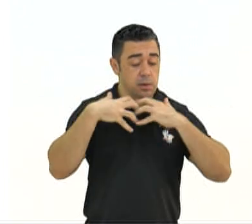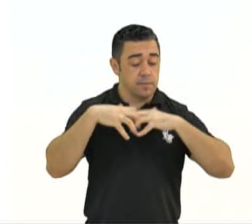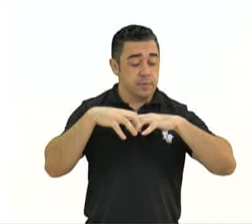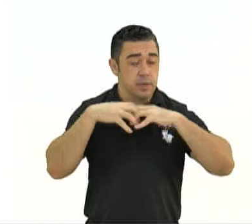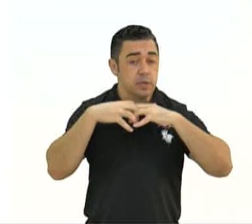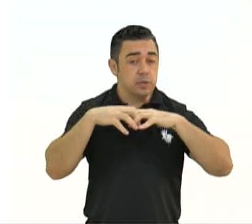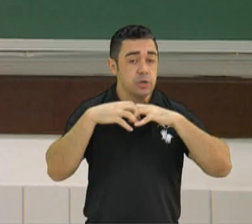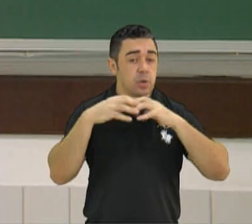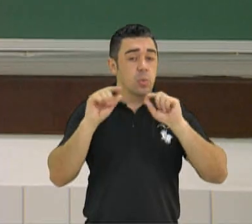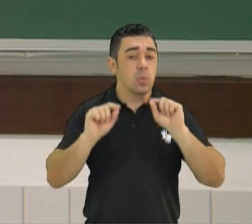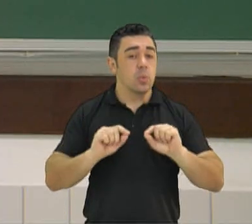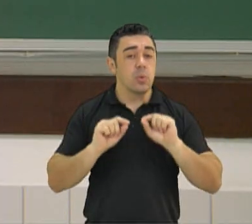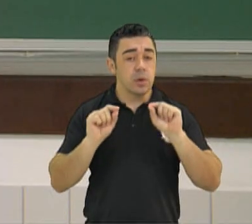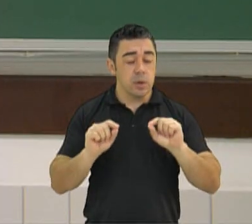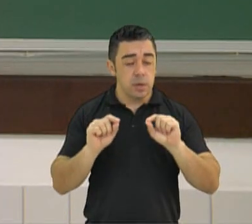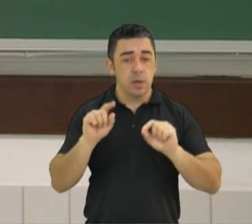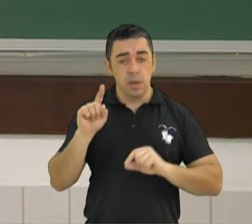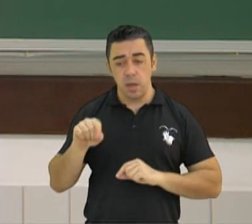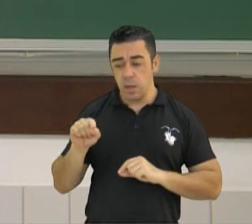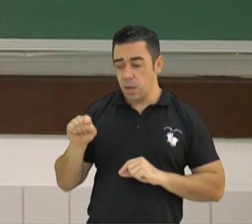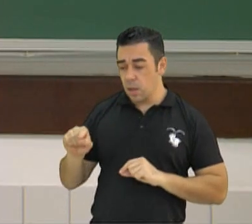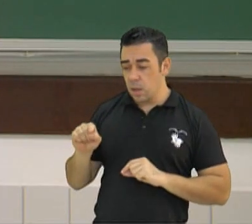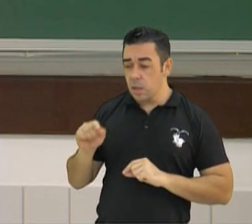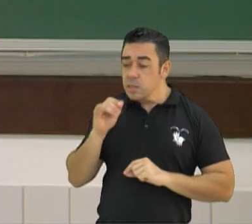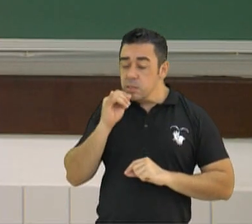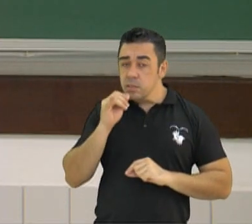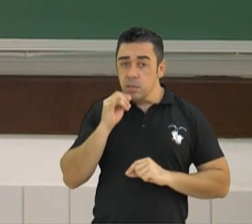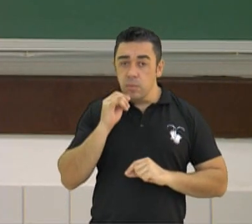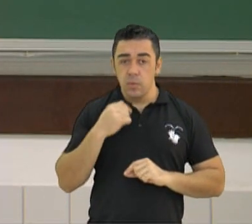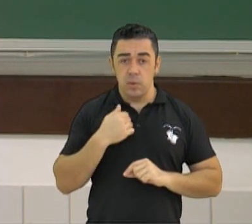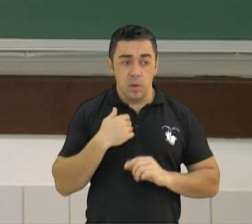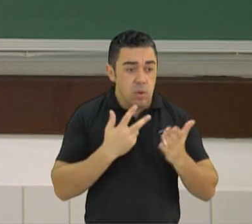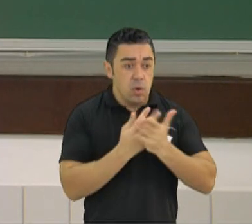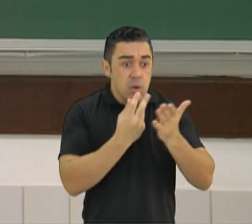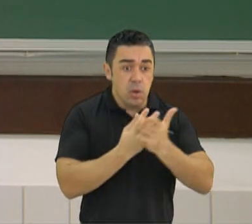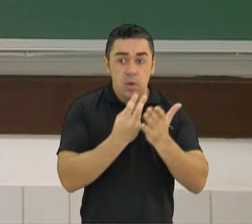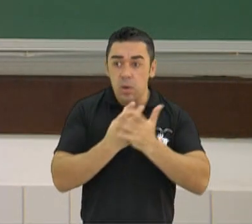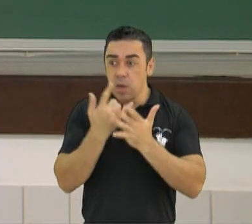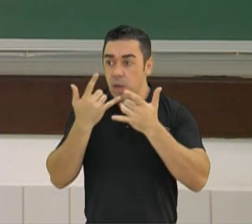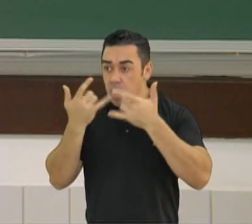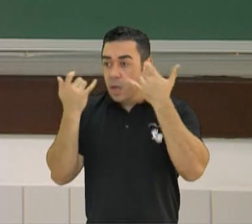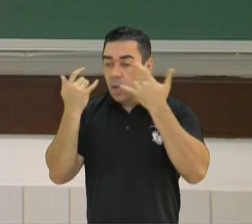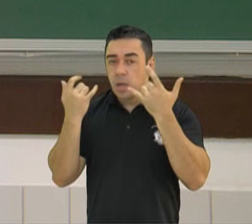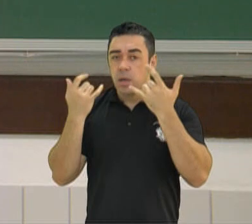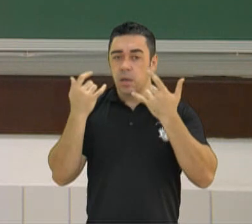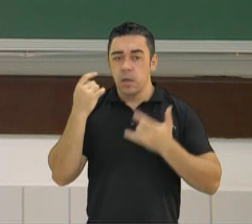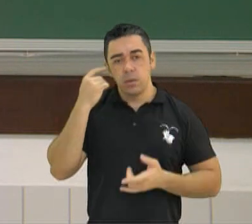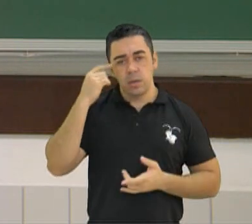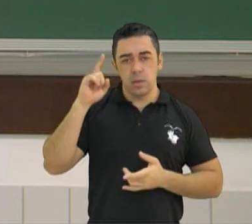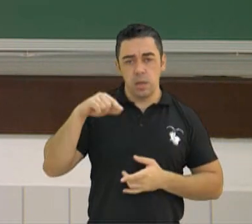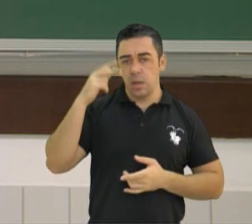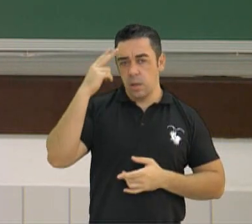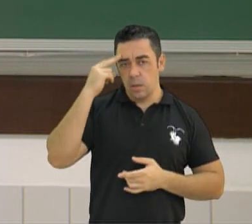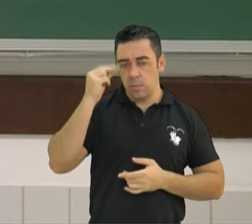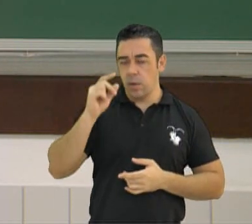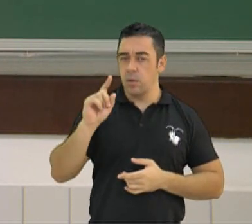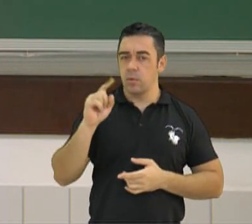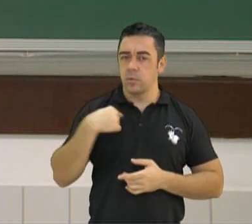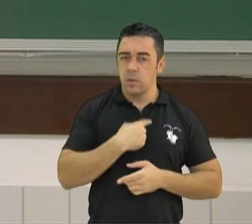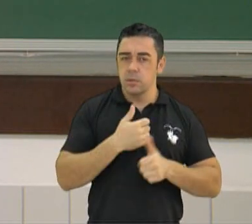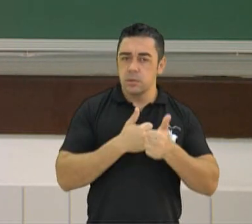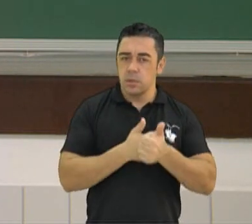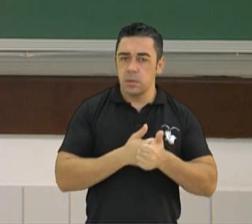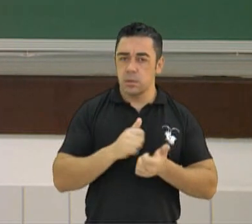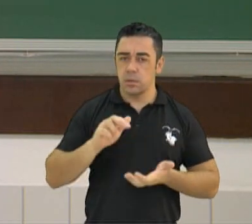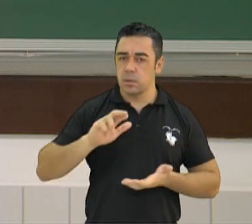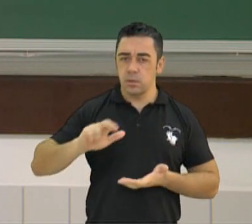sobre esse aspecto da cultura consumista que é colocado para nós como normal, que nós devemos seguir, que é